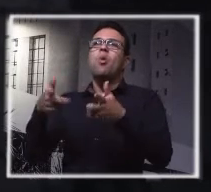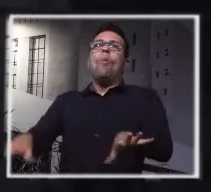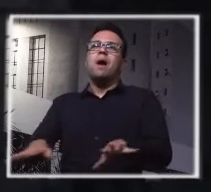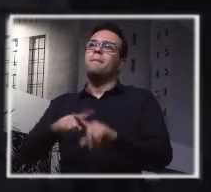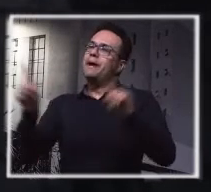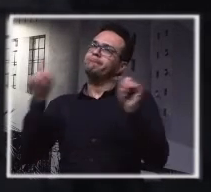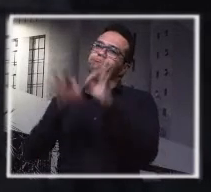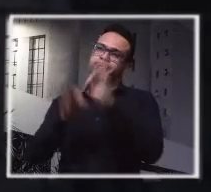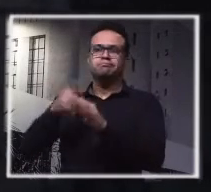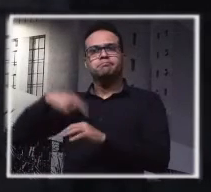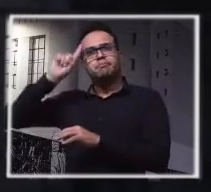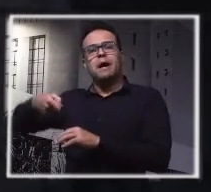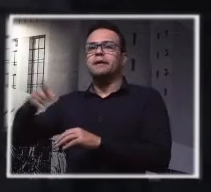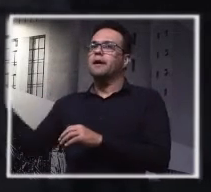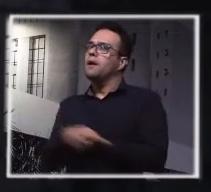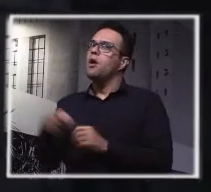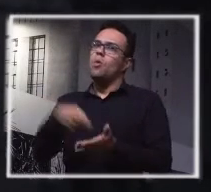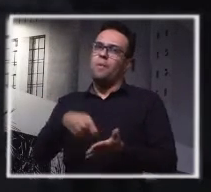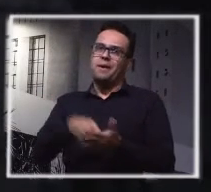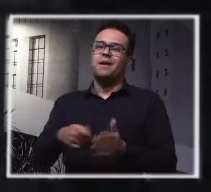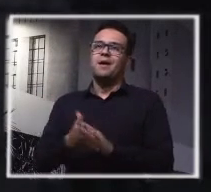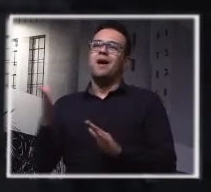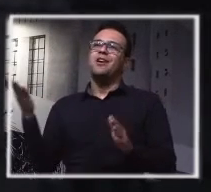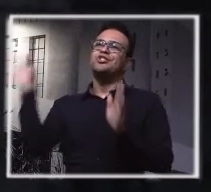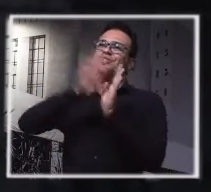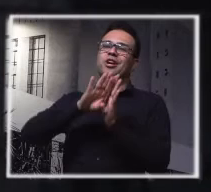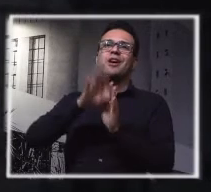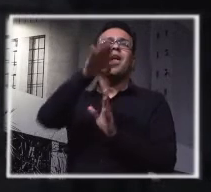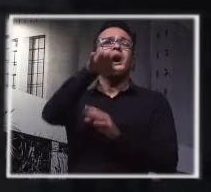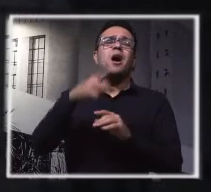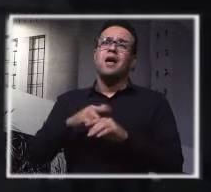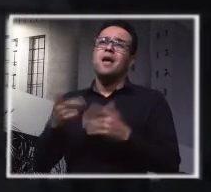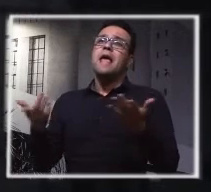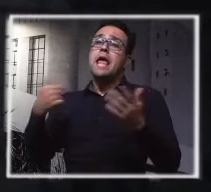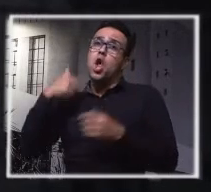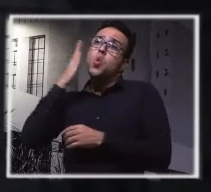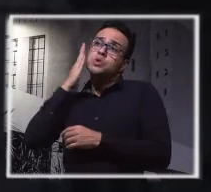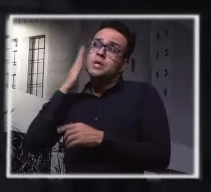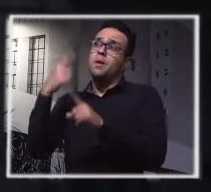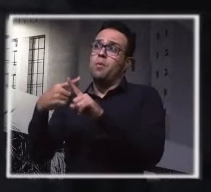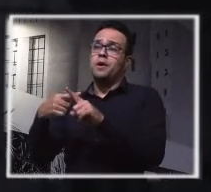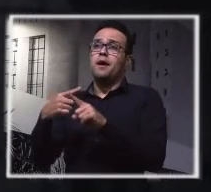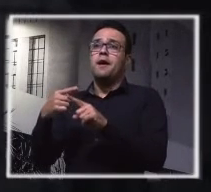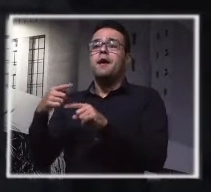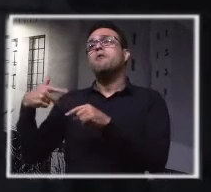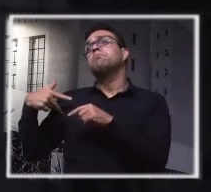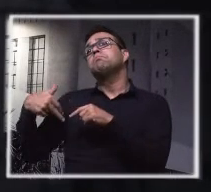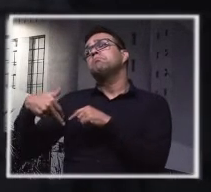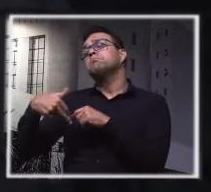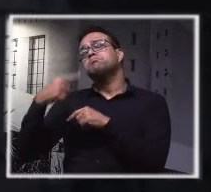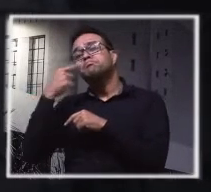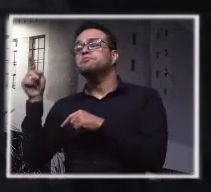ir, porque se não fossem obrigadas elas não iriam. E quando elas chegam, elas falam, eu só sei porque eu estava passando, eu